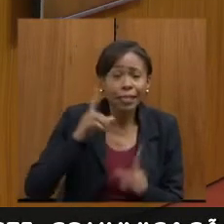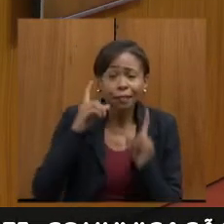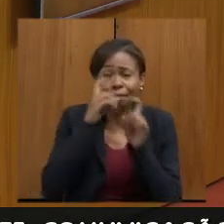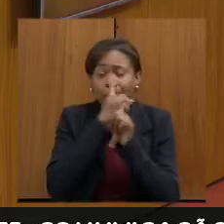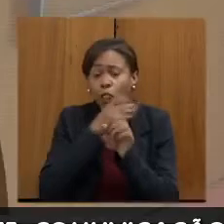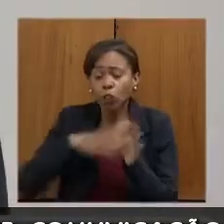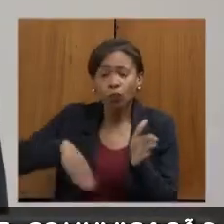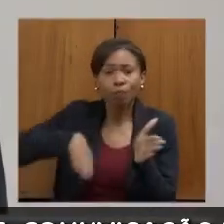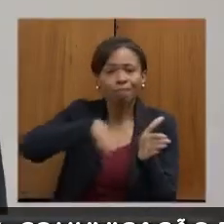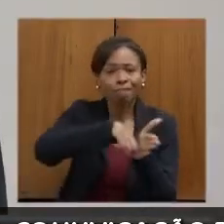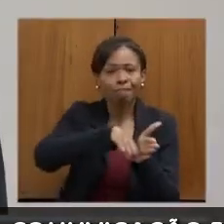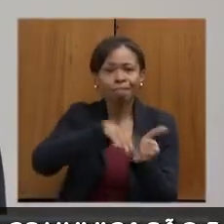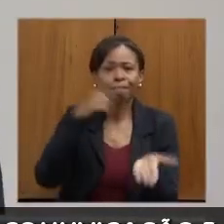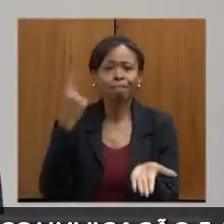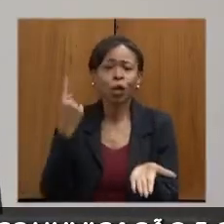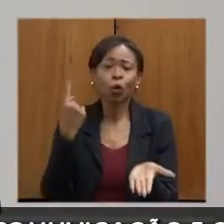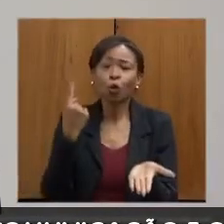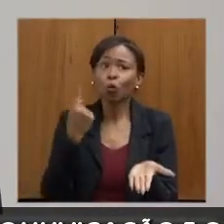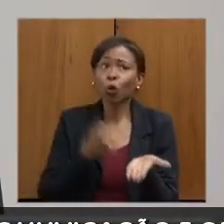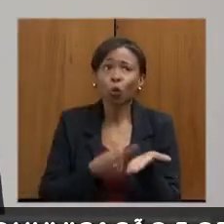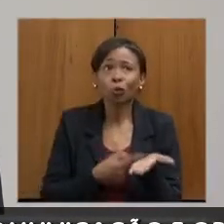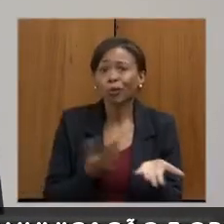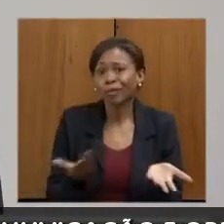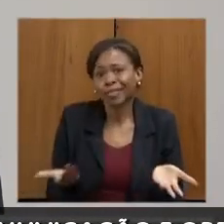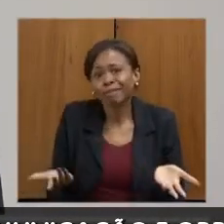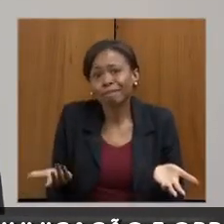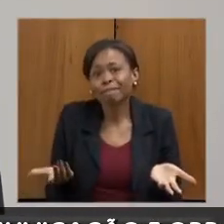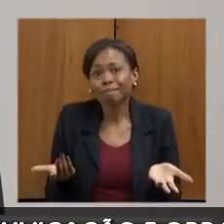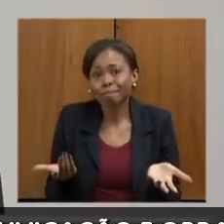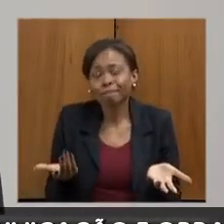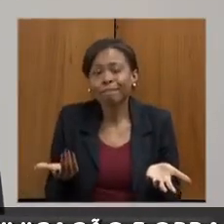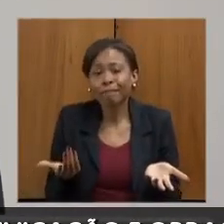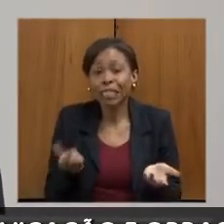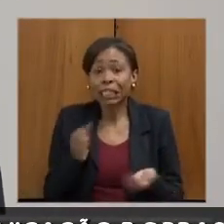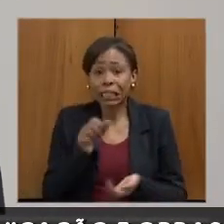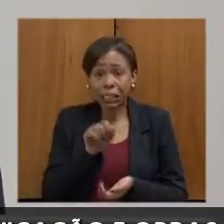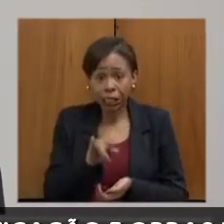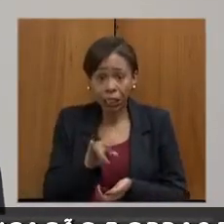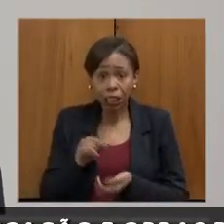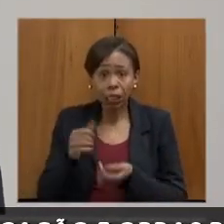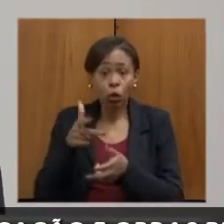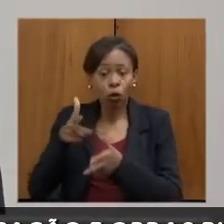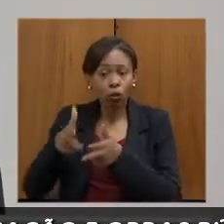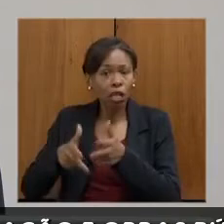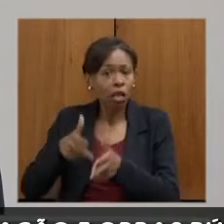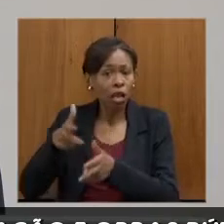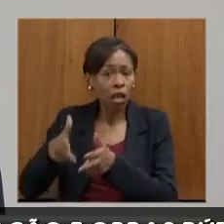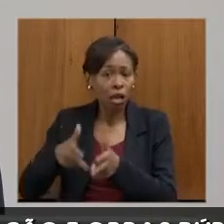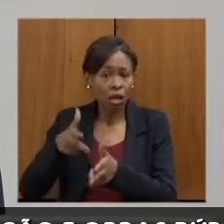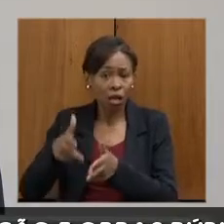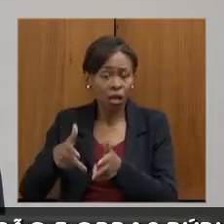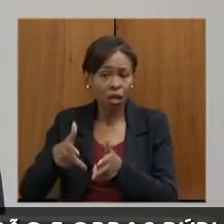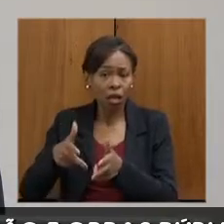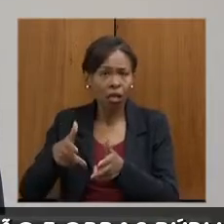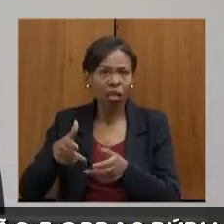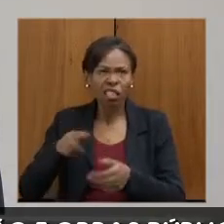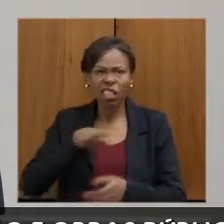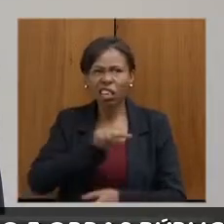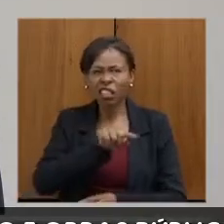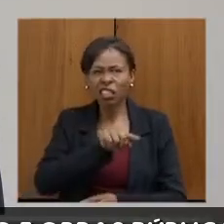seus compromissos então se nós tivéssemos um trem leve das seis regiões